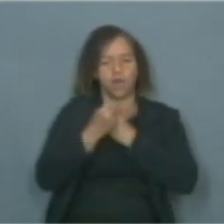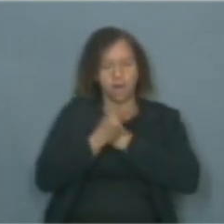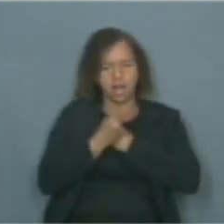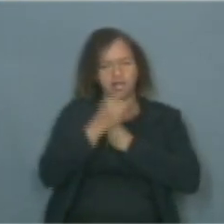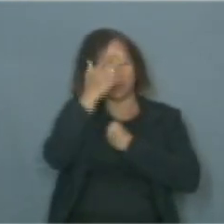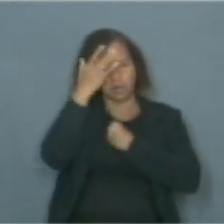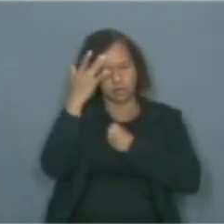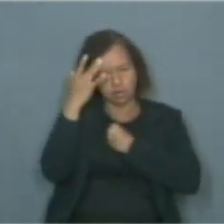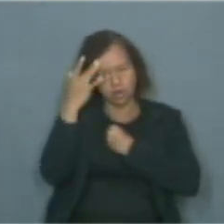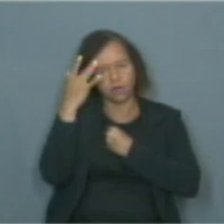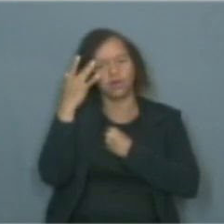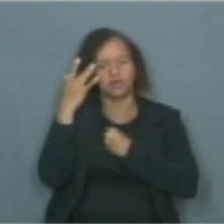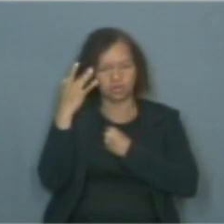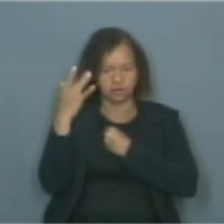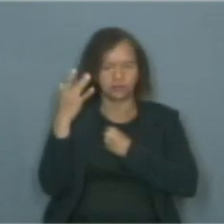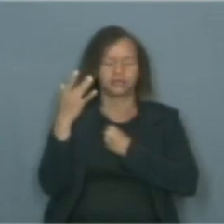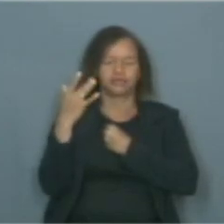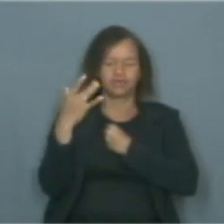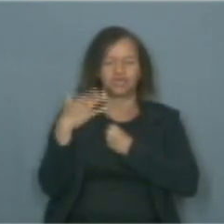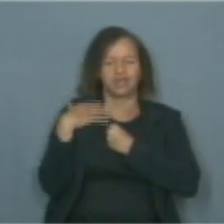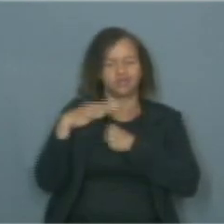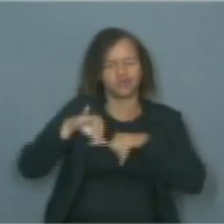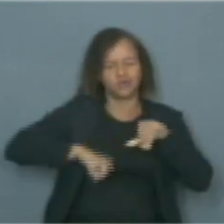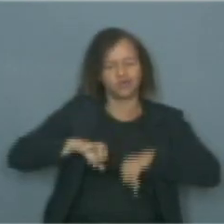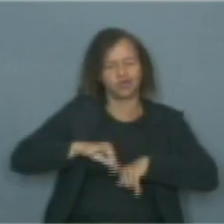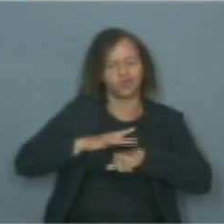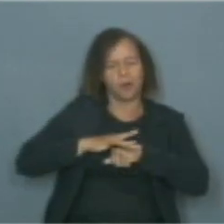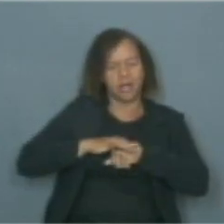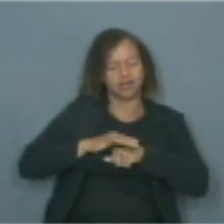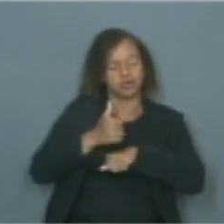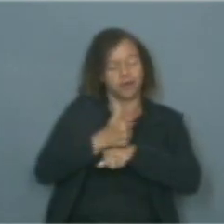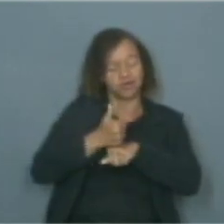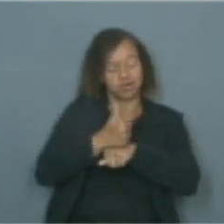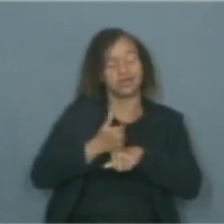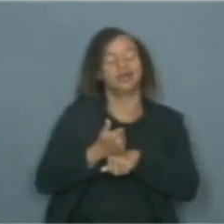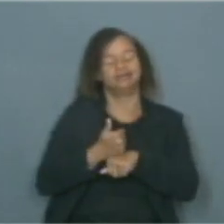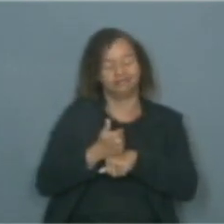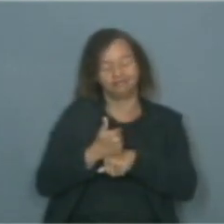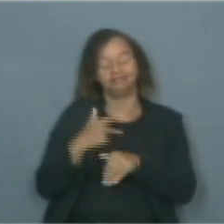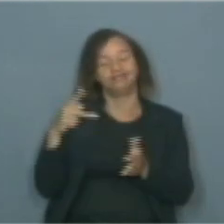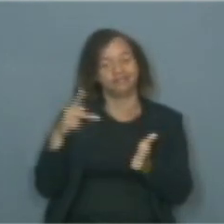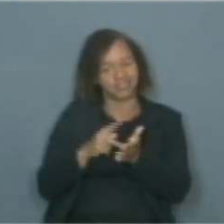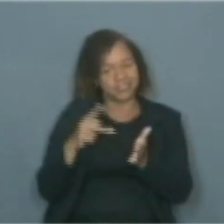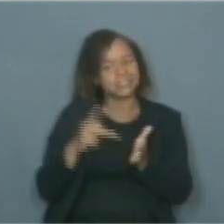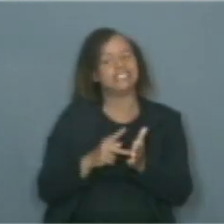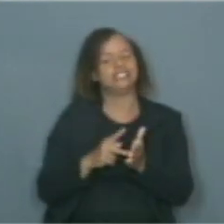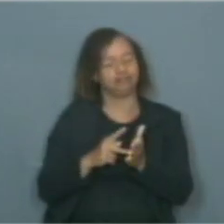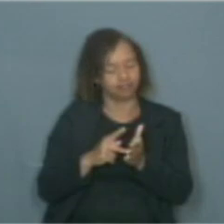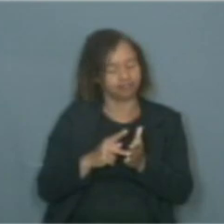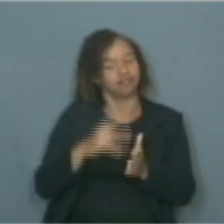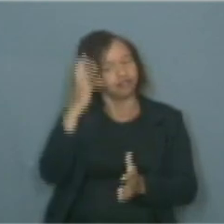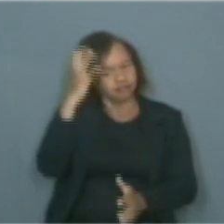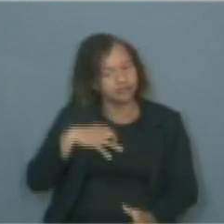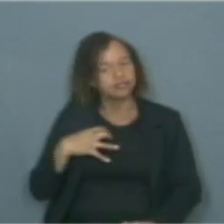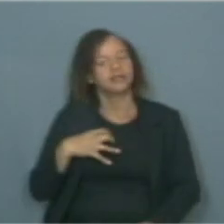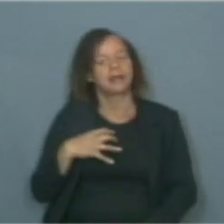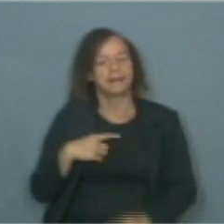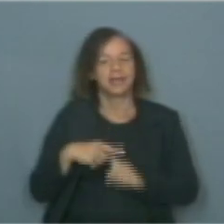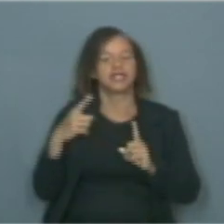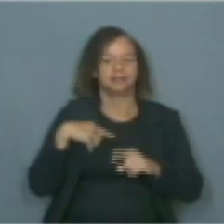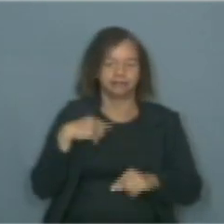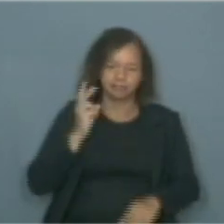que hoje se encontram em seus cargos adoecidos. Essa é uma realidade dura, mas que precisa ser